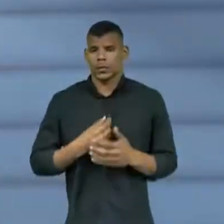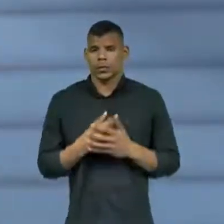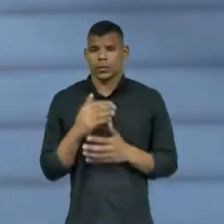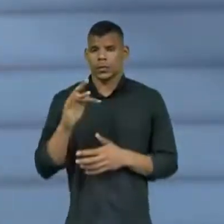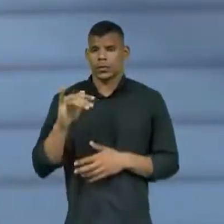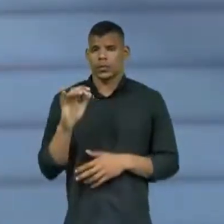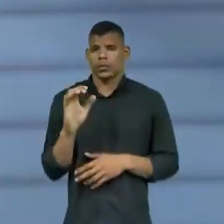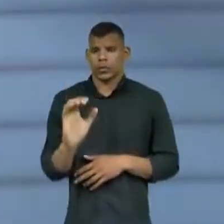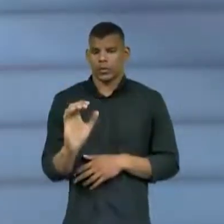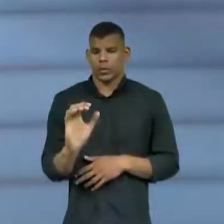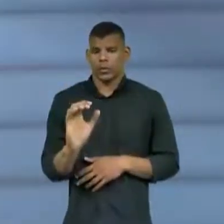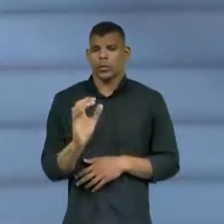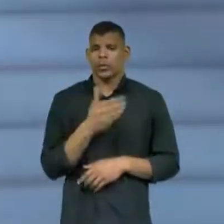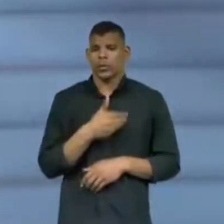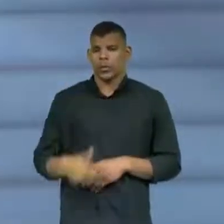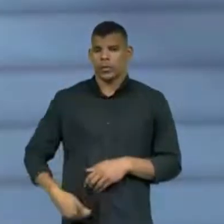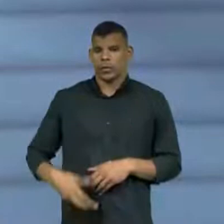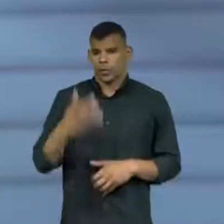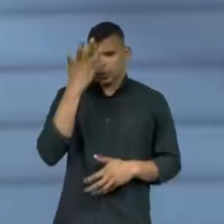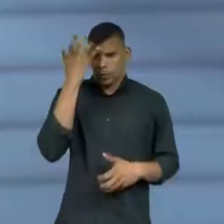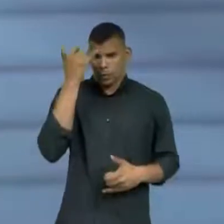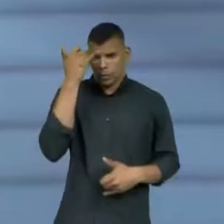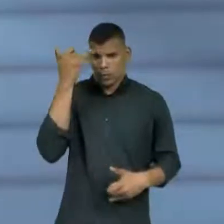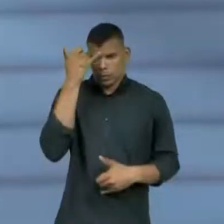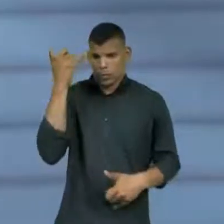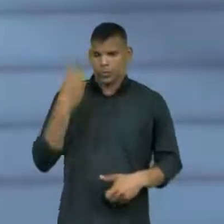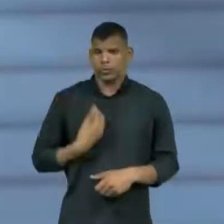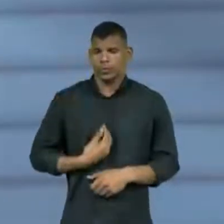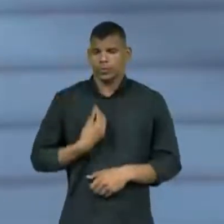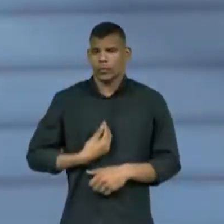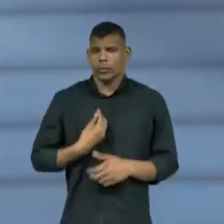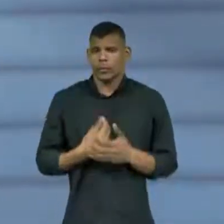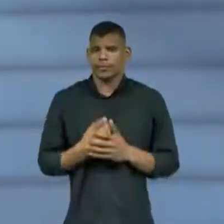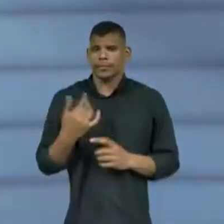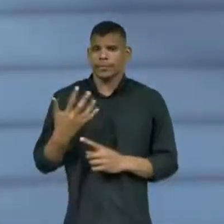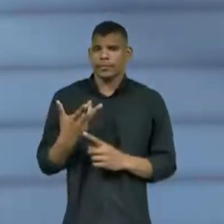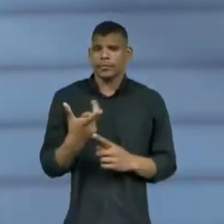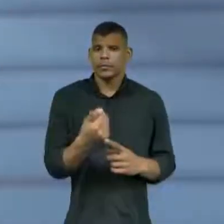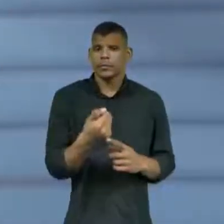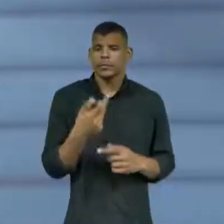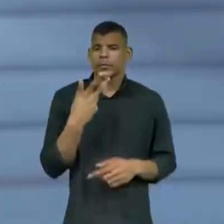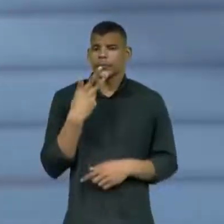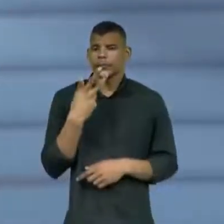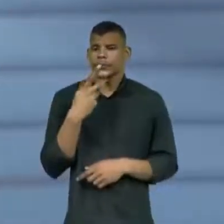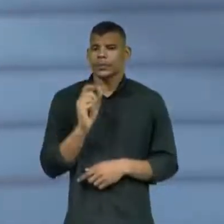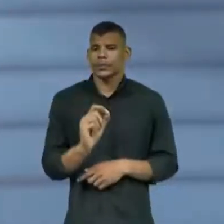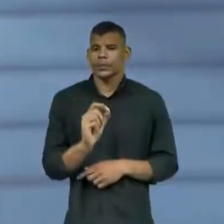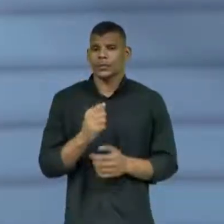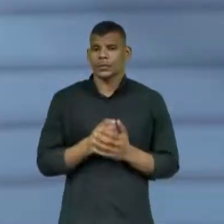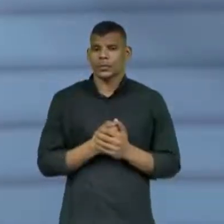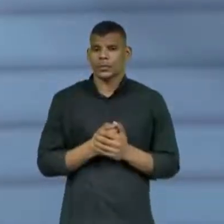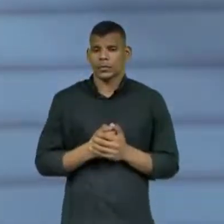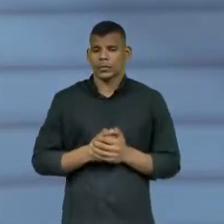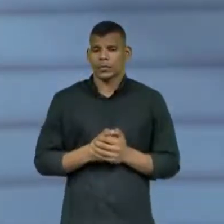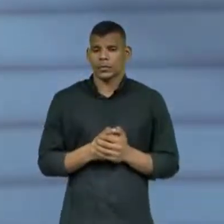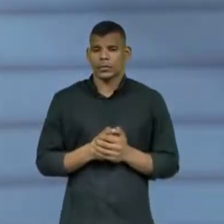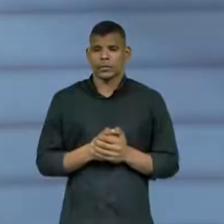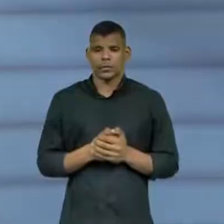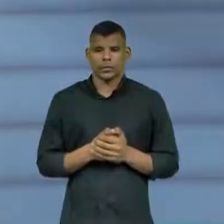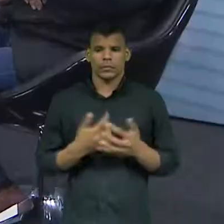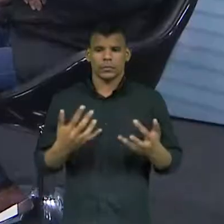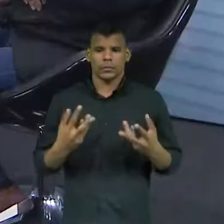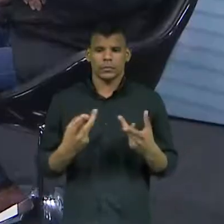FIEC, a governadora também já confirmou presença. Então vai ser um evento assim que a gente costuma dizer que é imperdível. Imperdível, né? Grandioso,